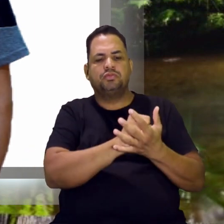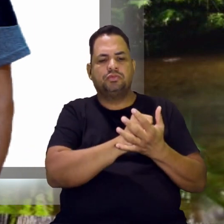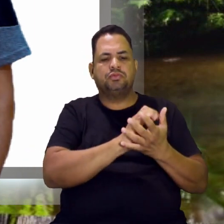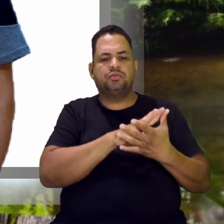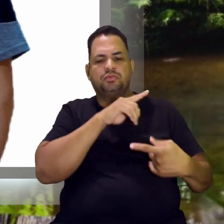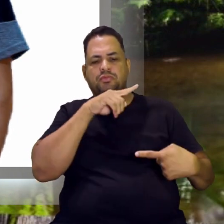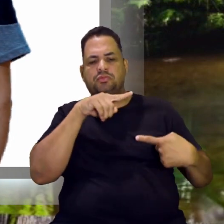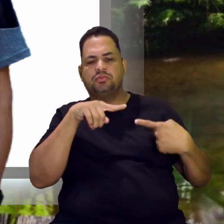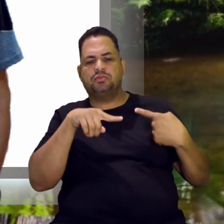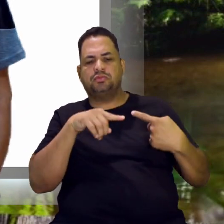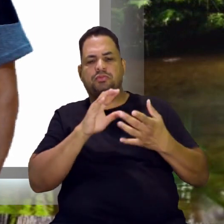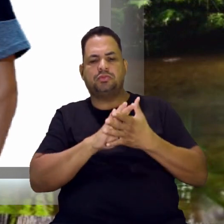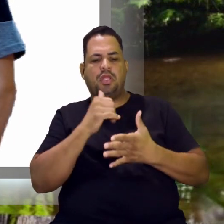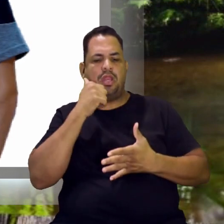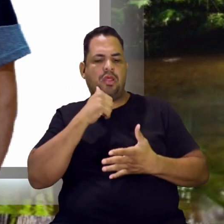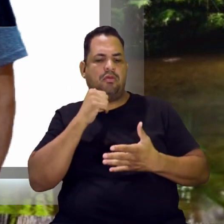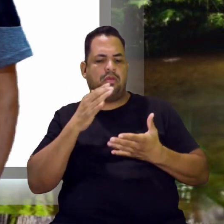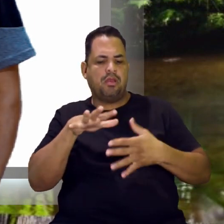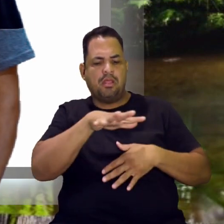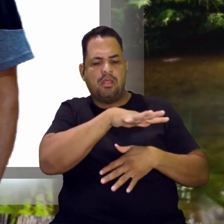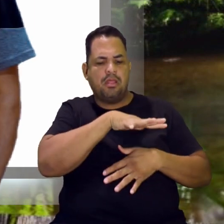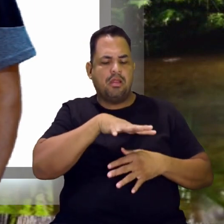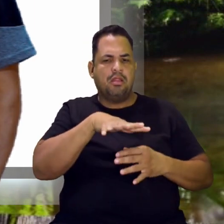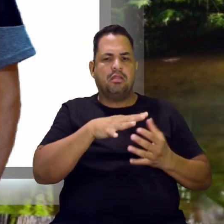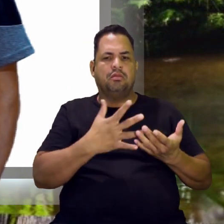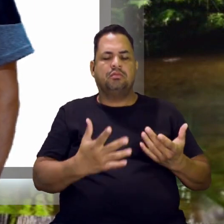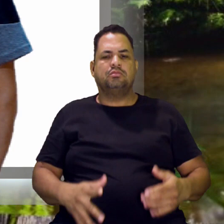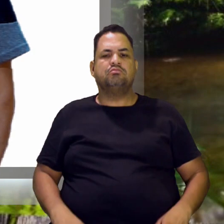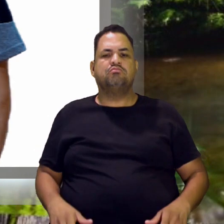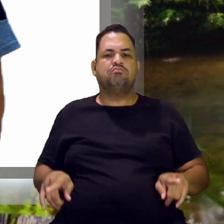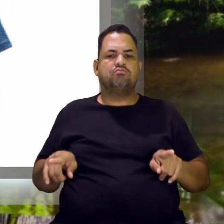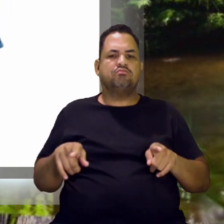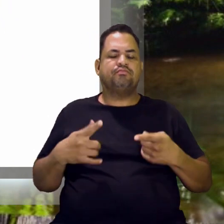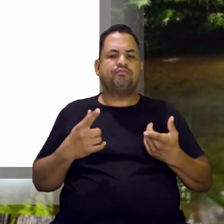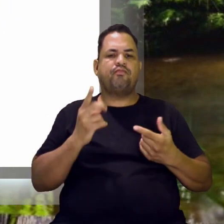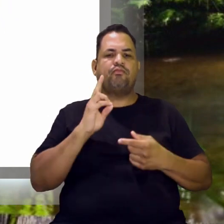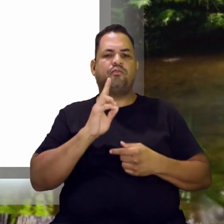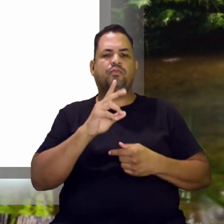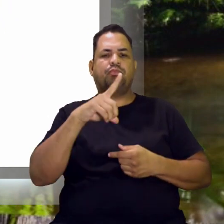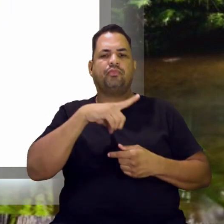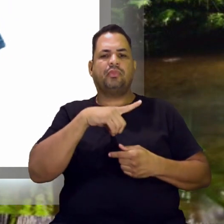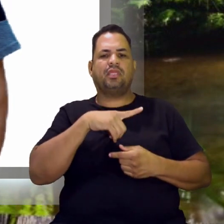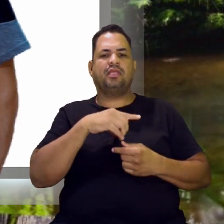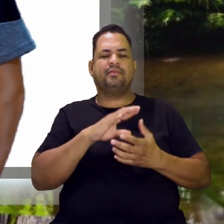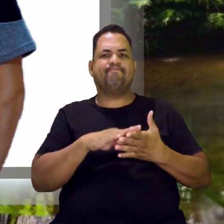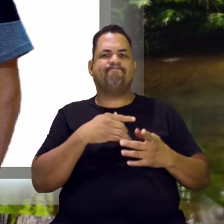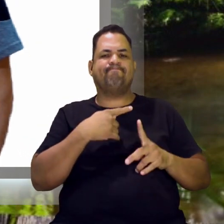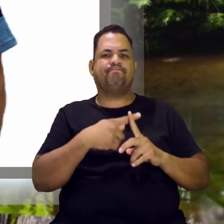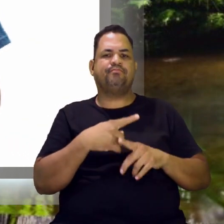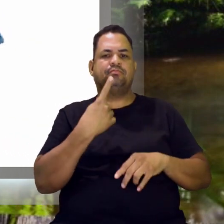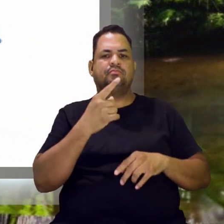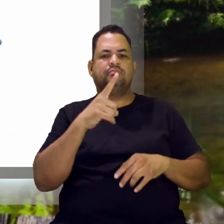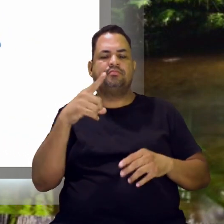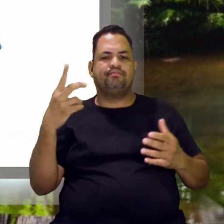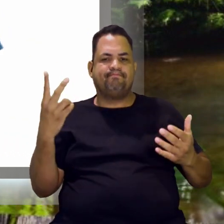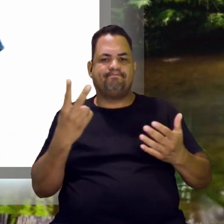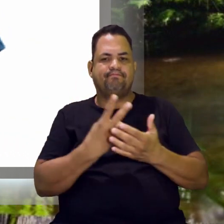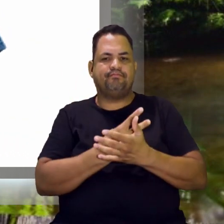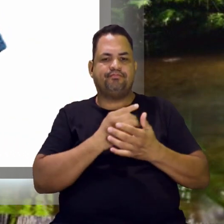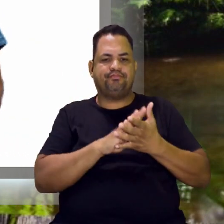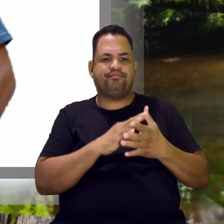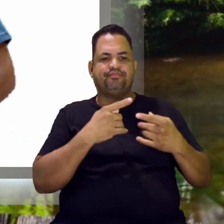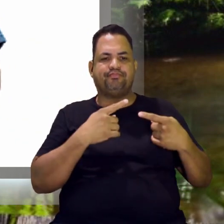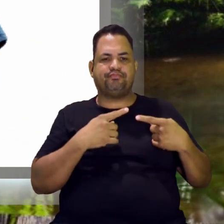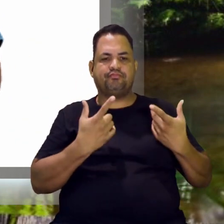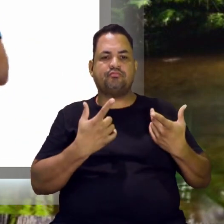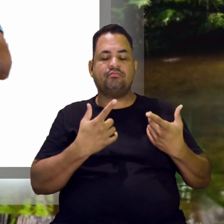naquele local, naquele determinado momento. Né? Então isso, sempre onde tem mais de um indivíduo, vai gerar